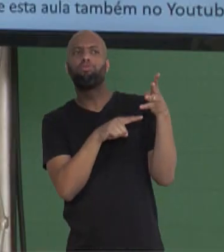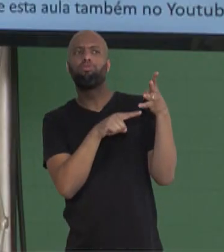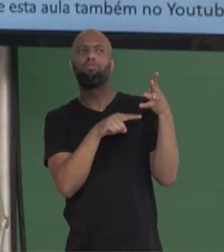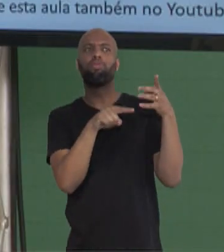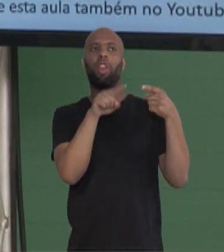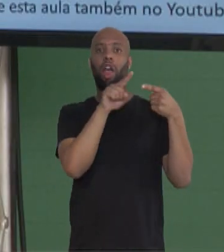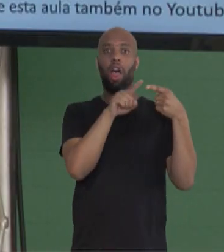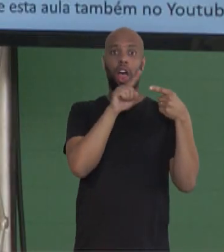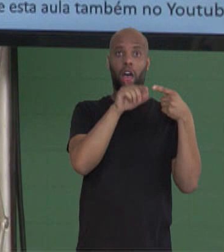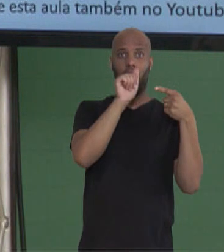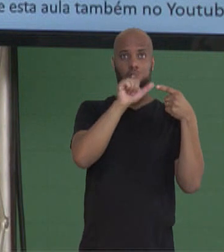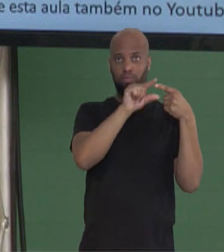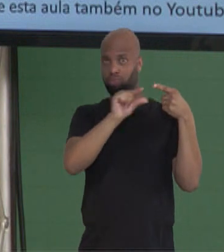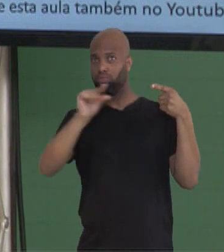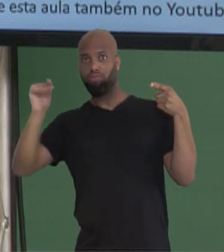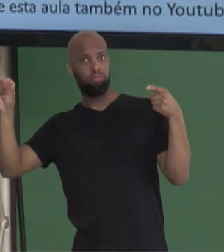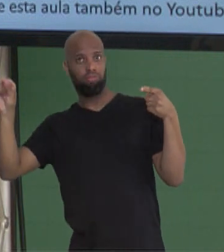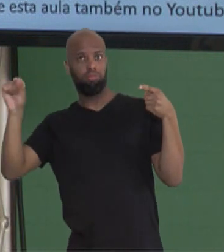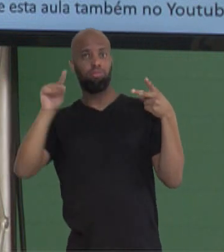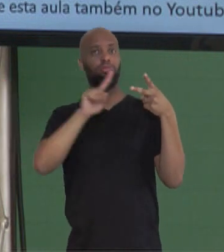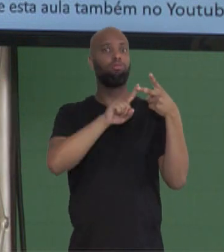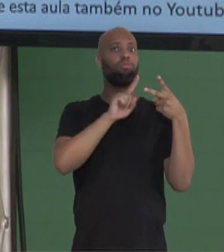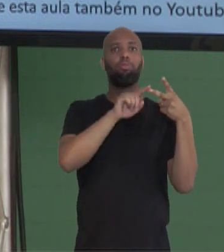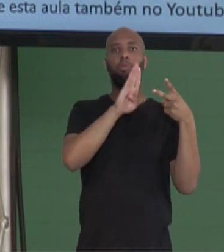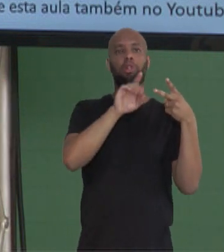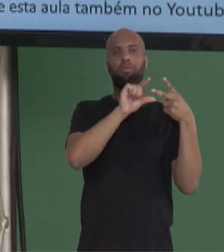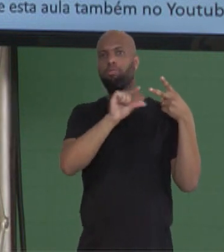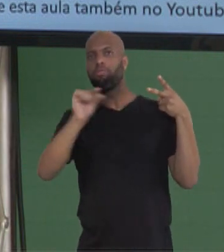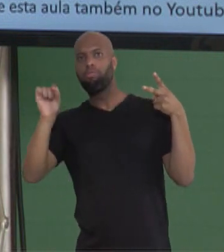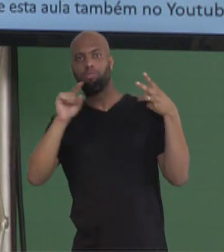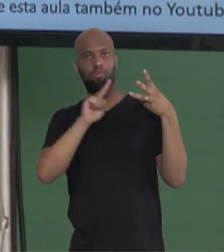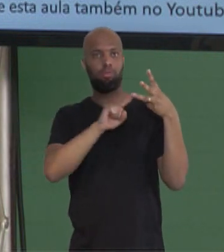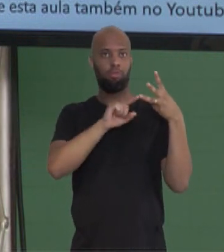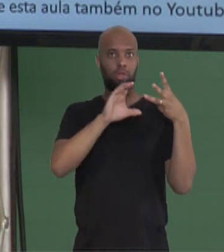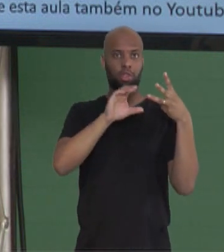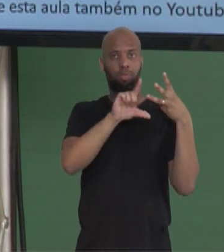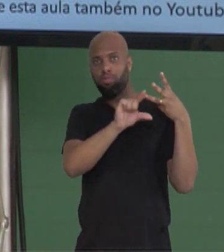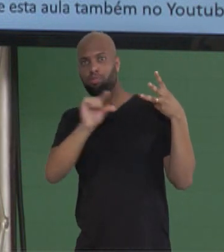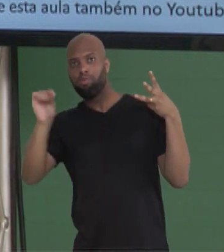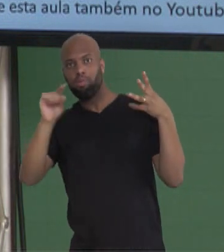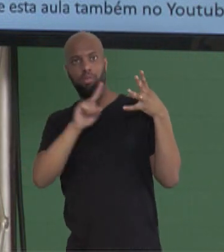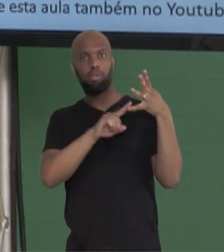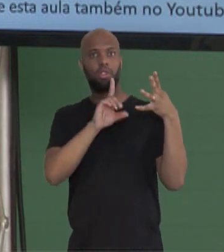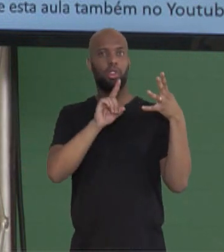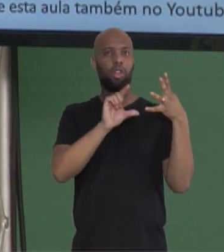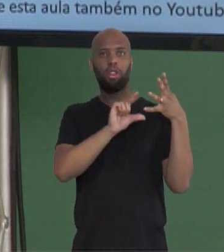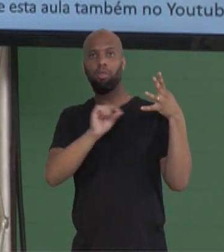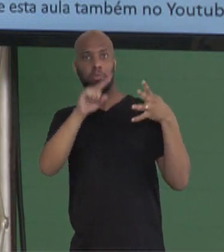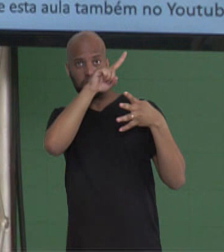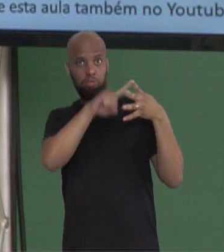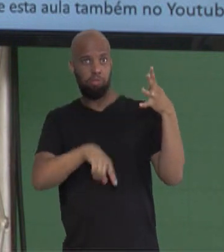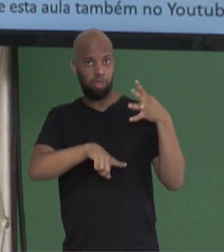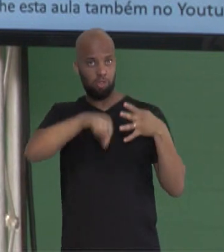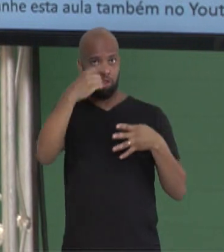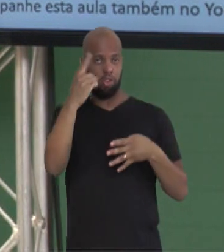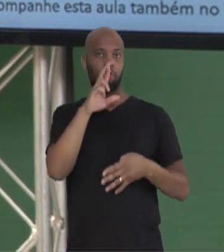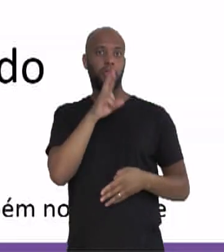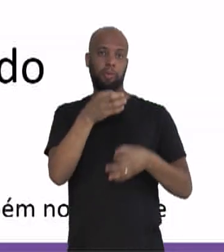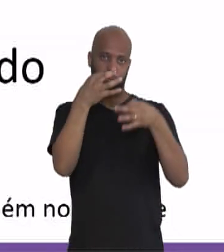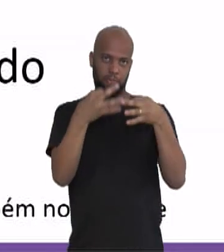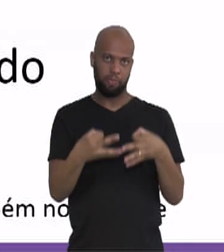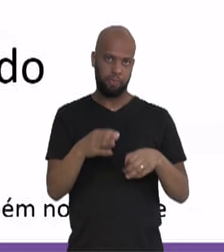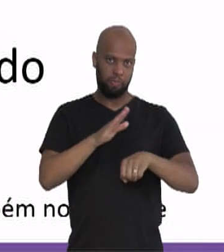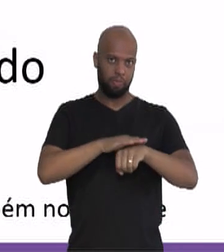parâmetro que altera ou define a função, amplitude ou parâmetro que altera ou define o período. Tempinho para vocês pensarem.